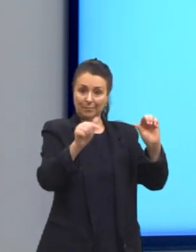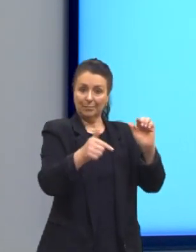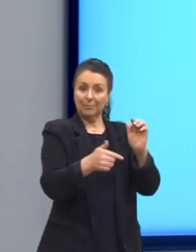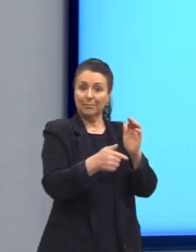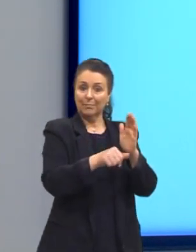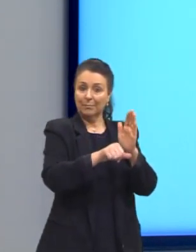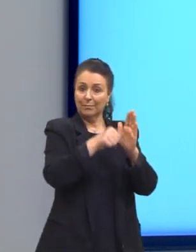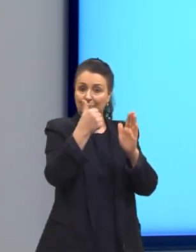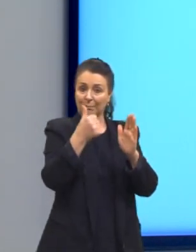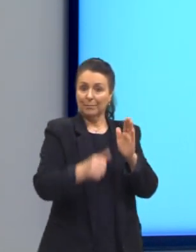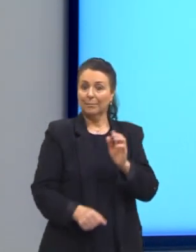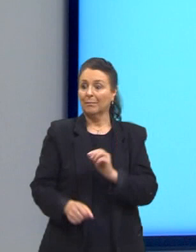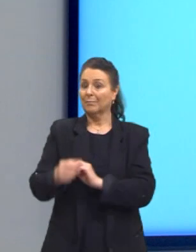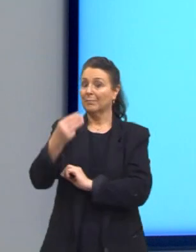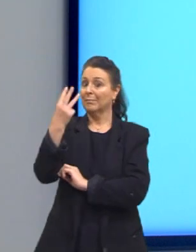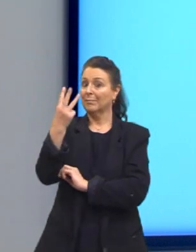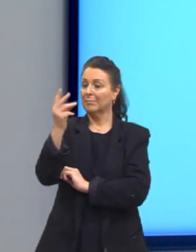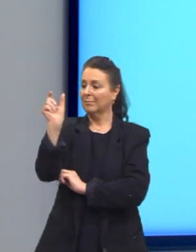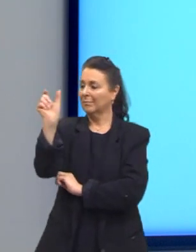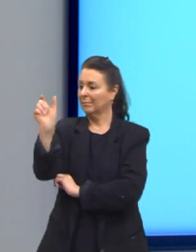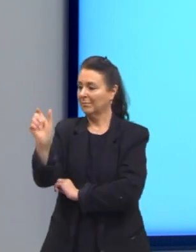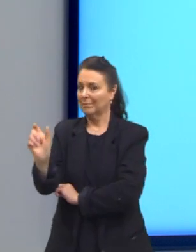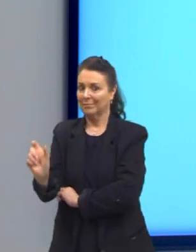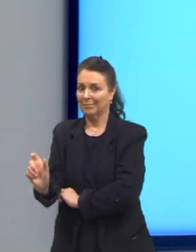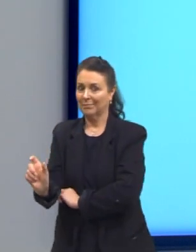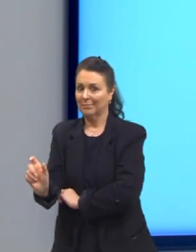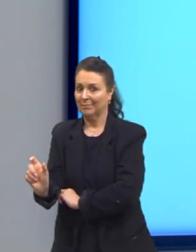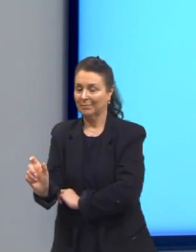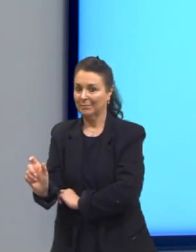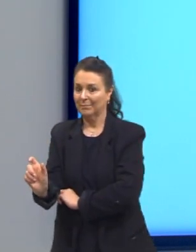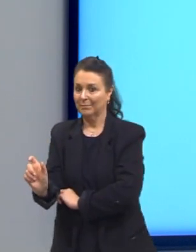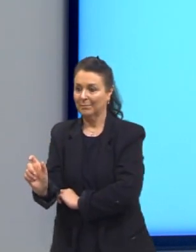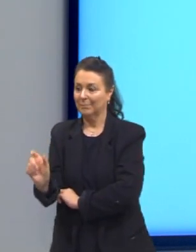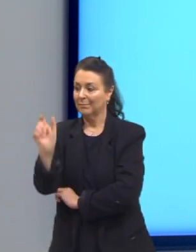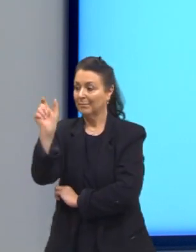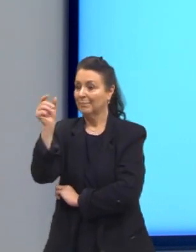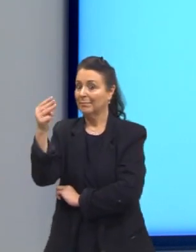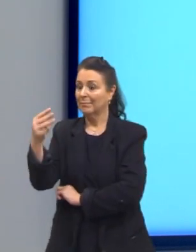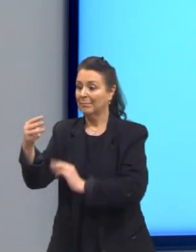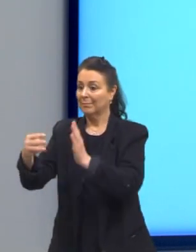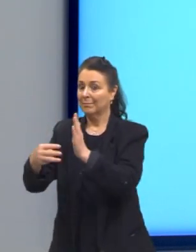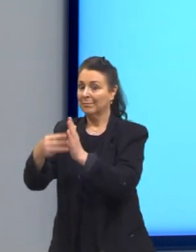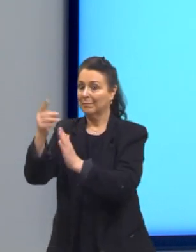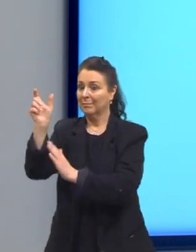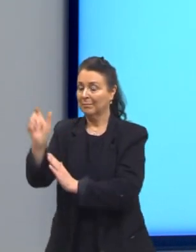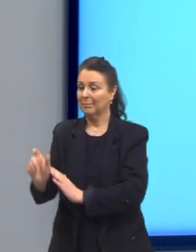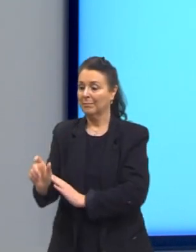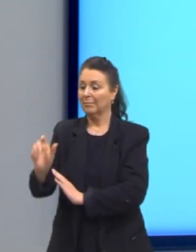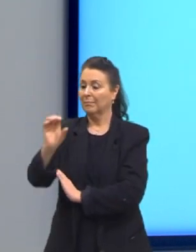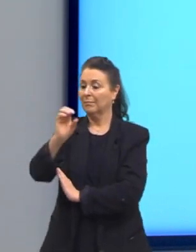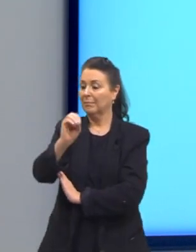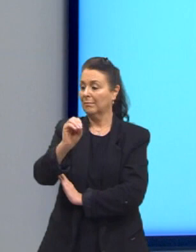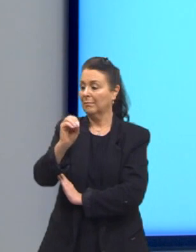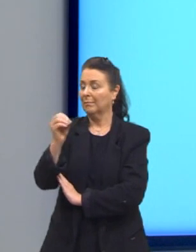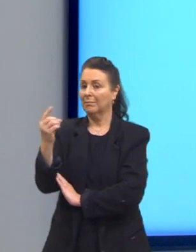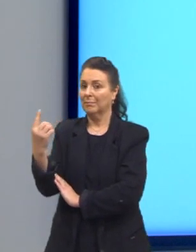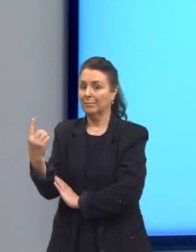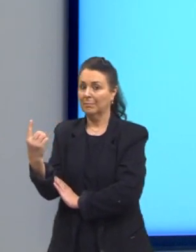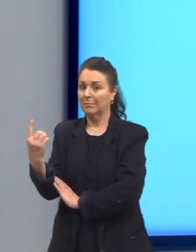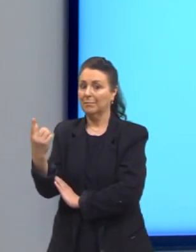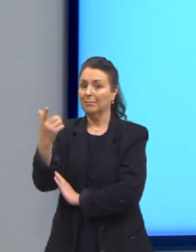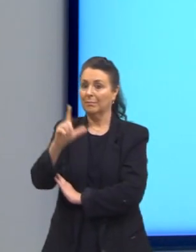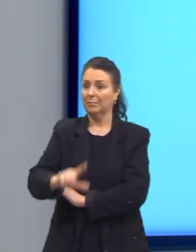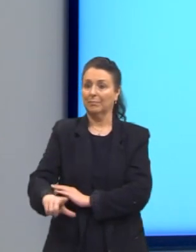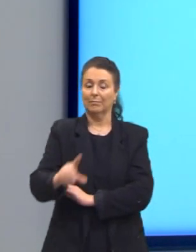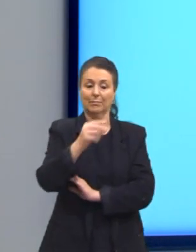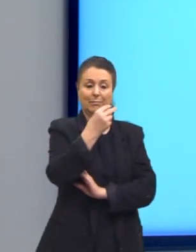a terceira coluna que foi a que restou né a terceira coluna teria os elementos zero e um então novamente